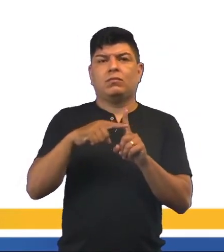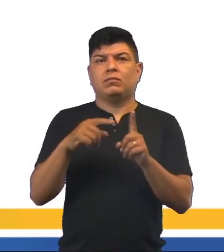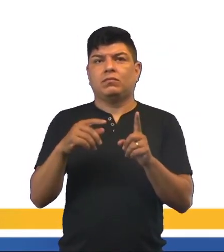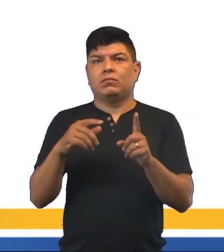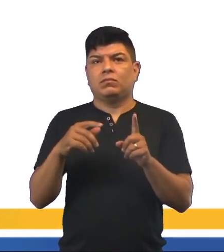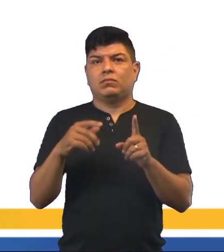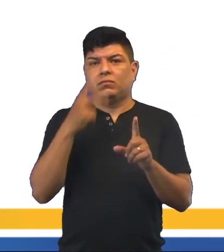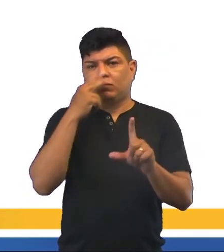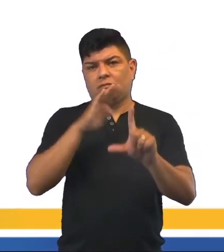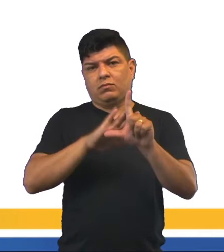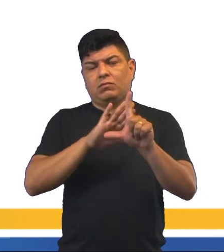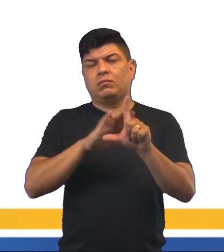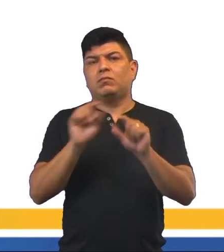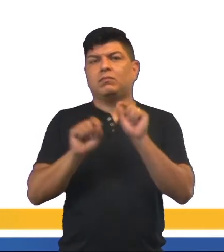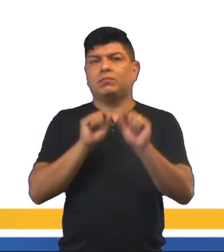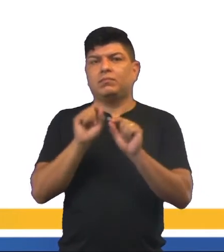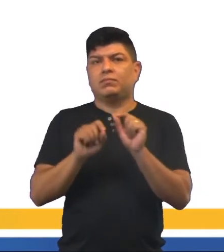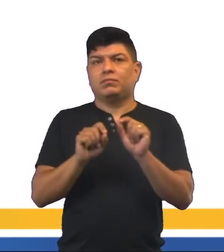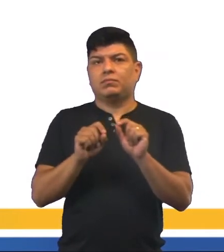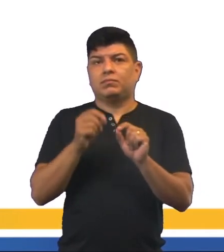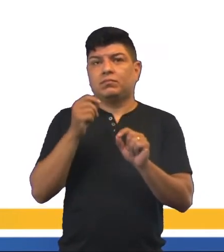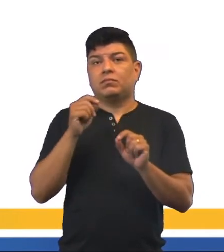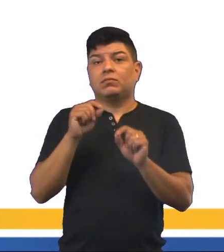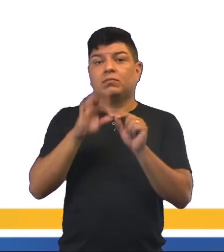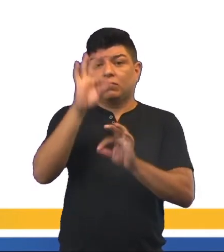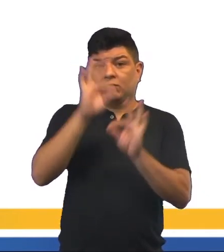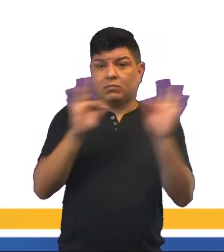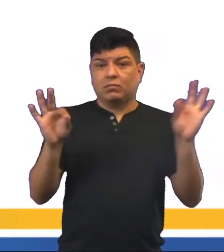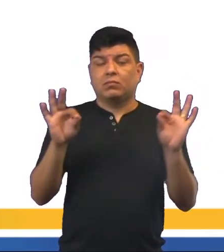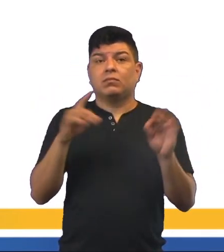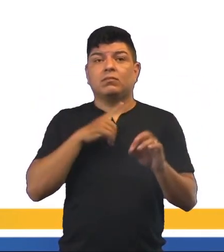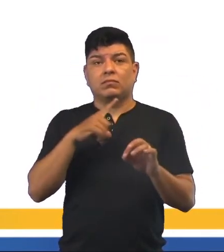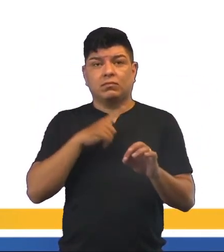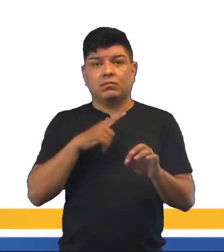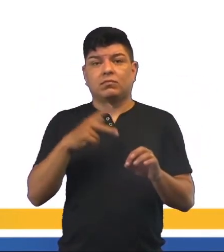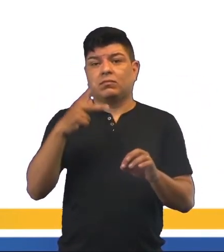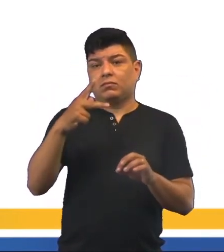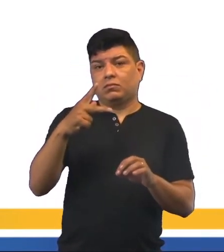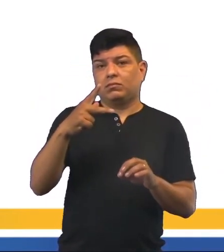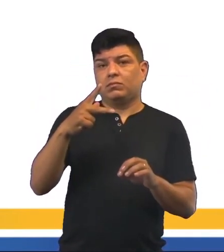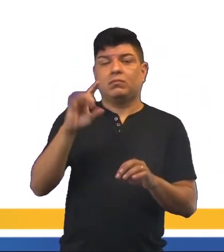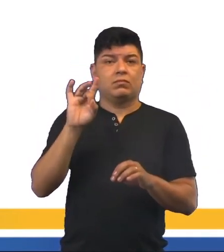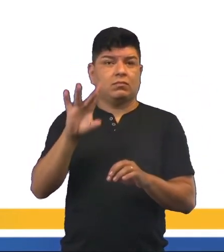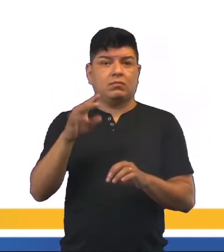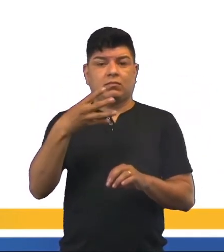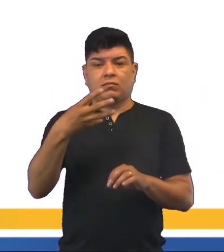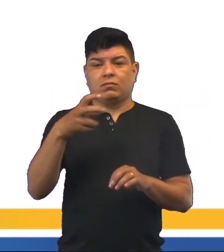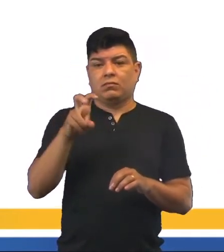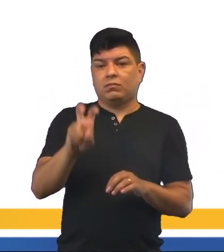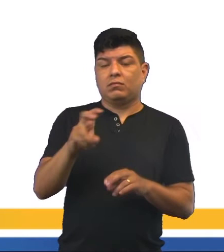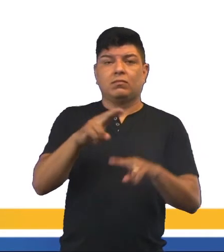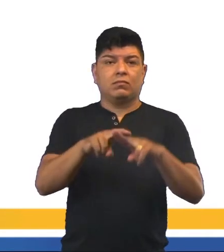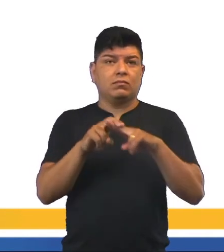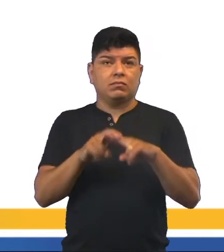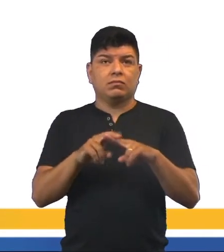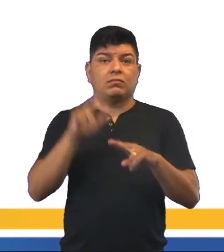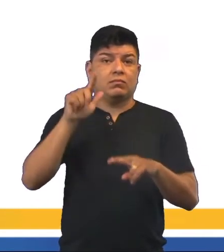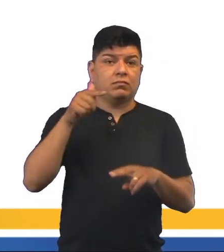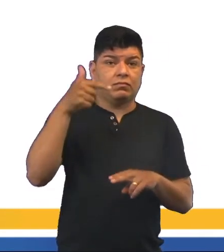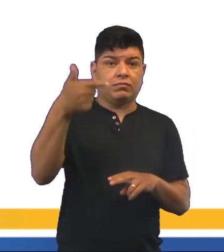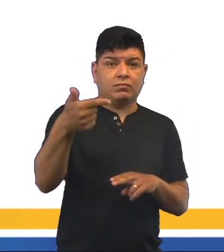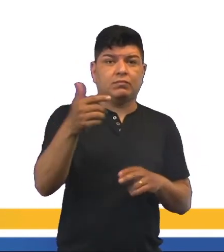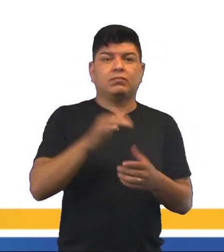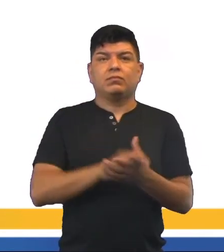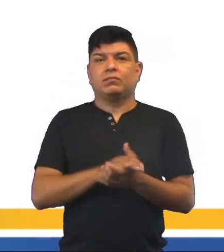somar esses lados, pessoal? Porque eu estou tratando de perímetro. E eu tenho o perímetro do P', que é 45. Então, por isso que lá na